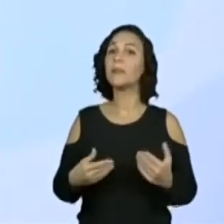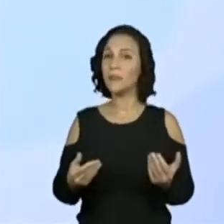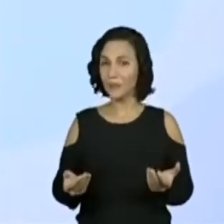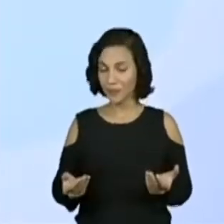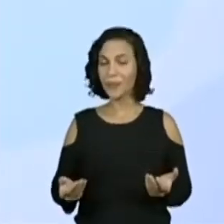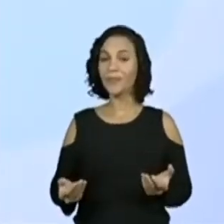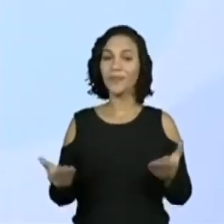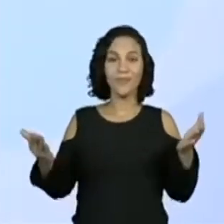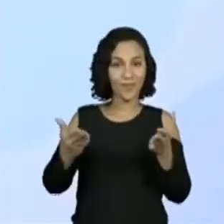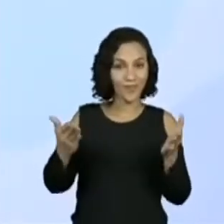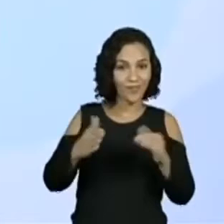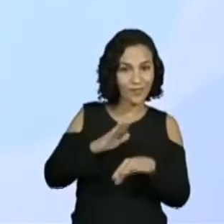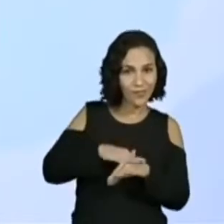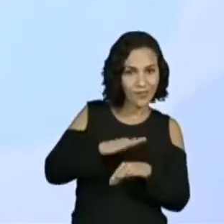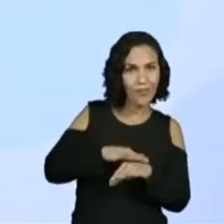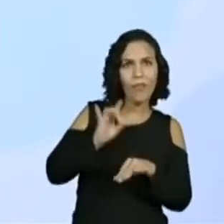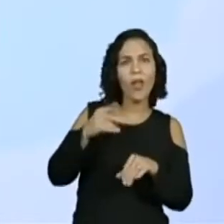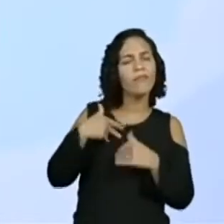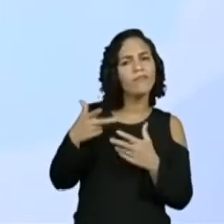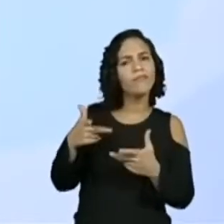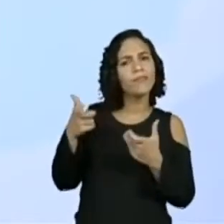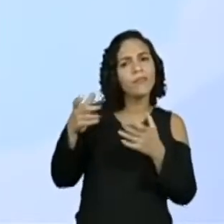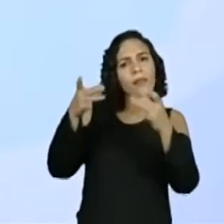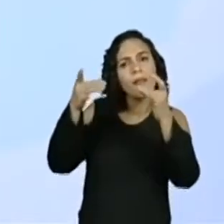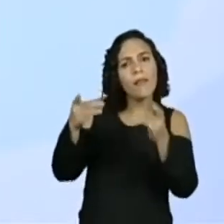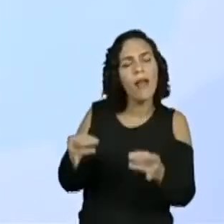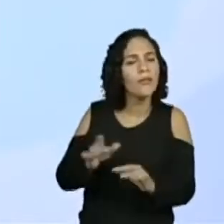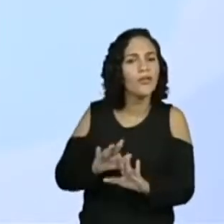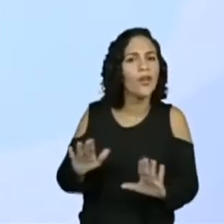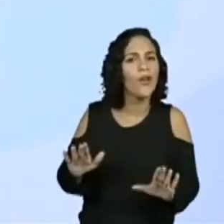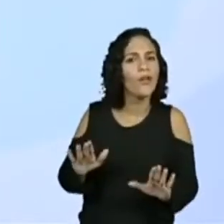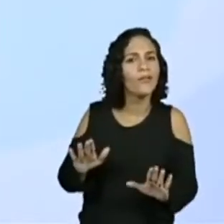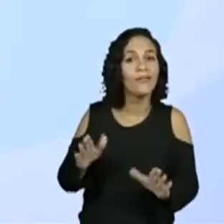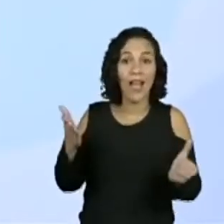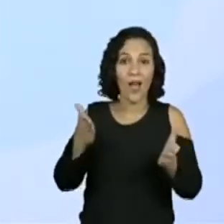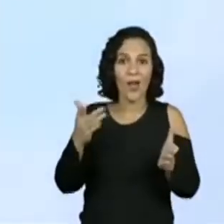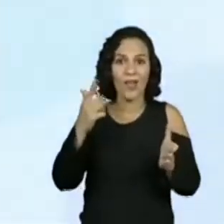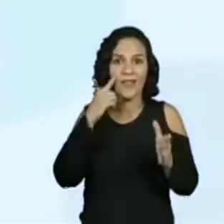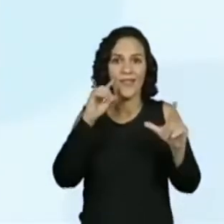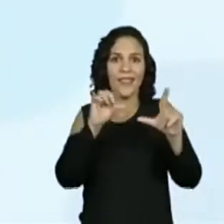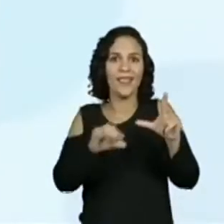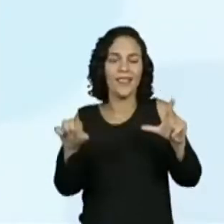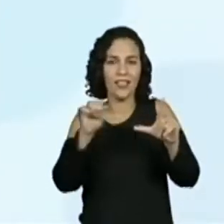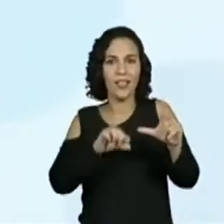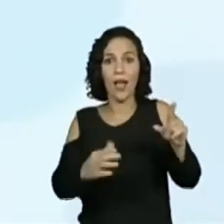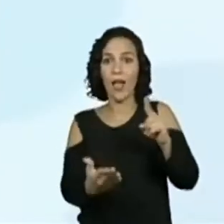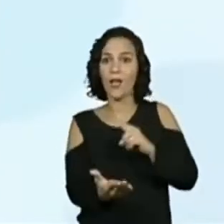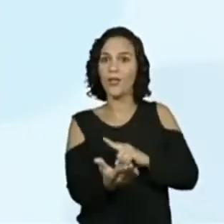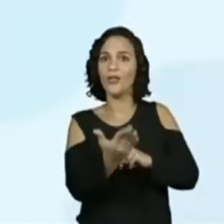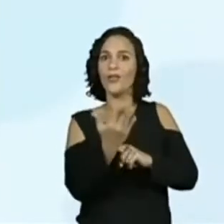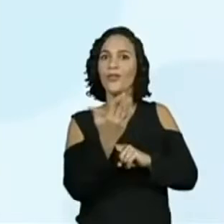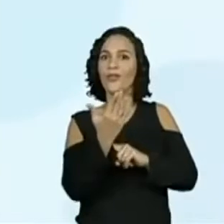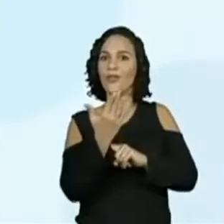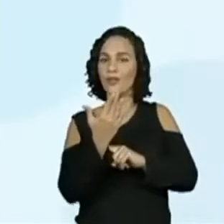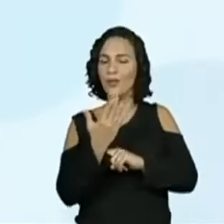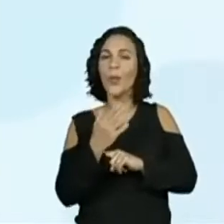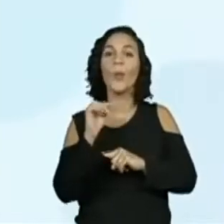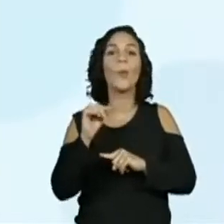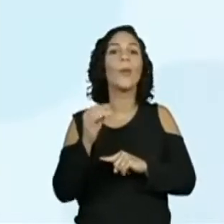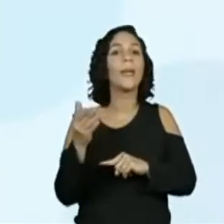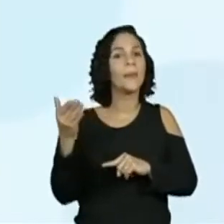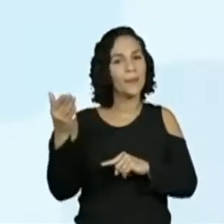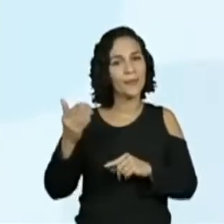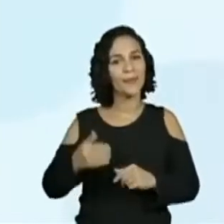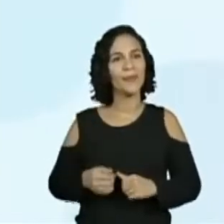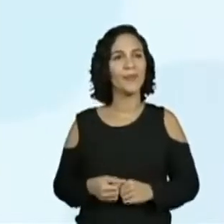que, nesse momento, a gente só observou todos os detalhes da imagem. Vamos para a legenda. A legenda vai trazer para nós do que trata isso